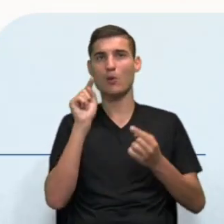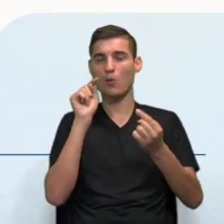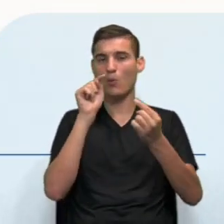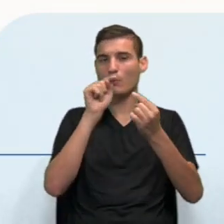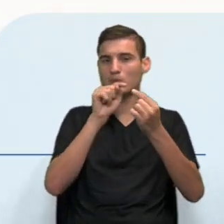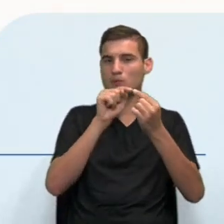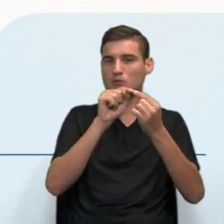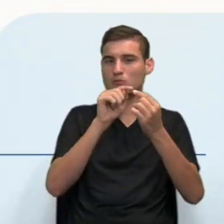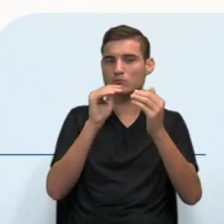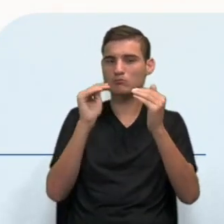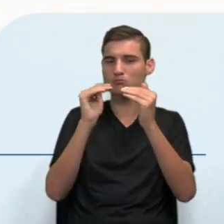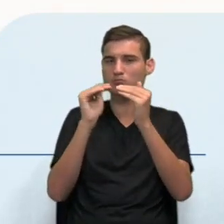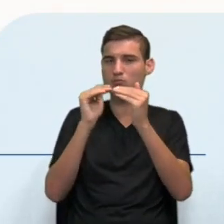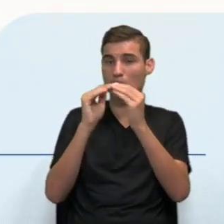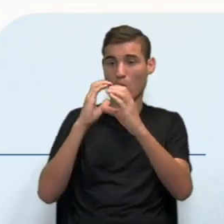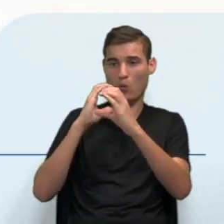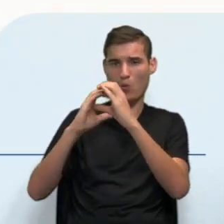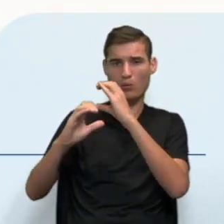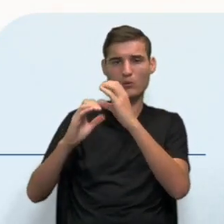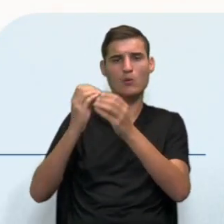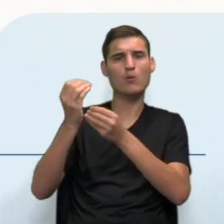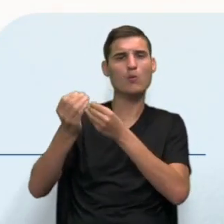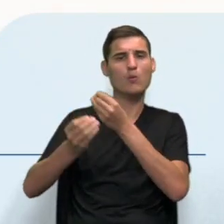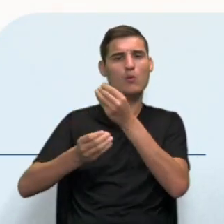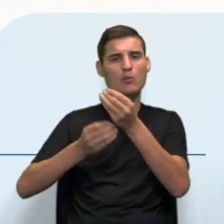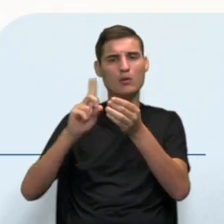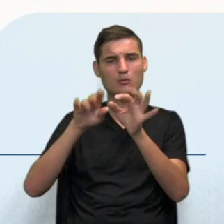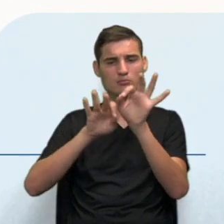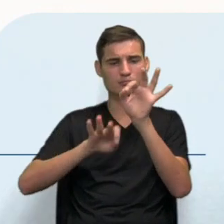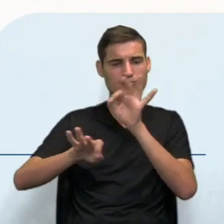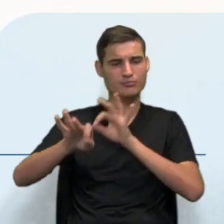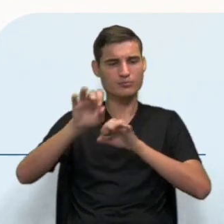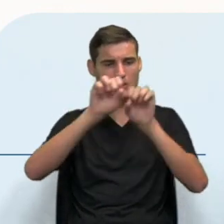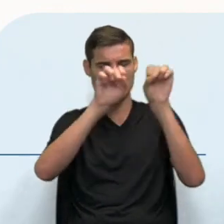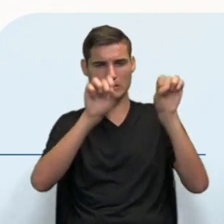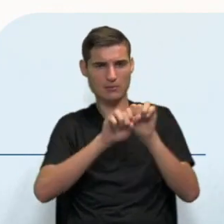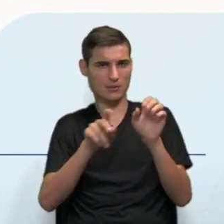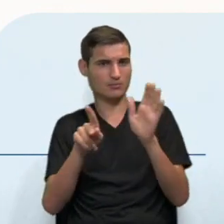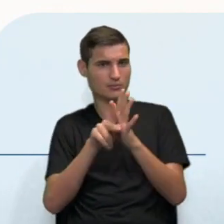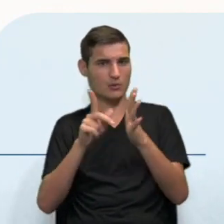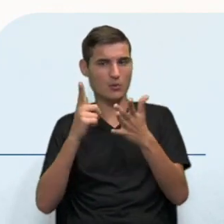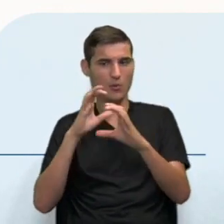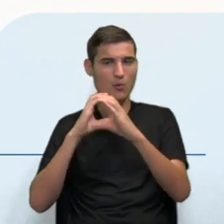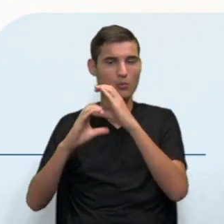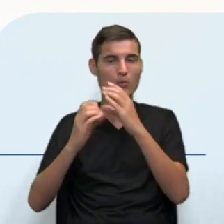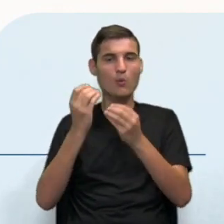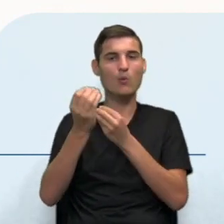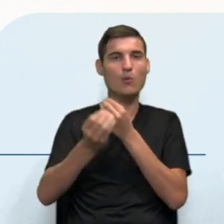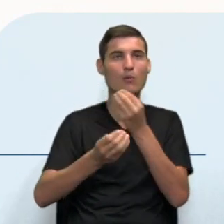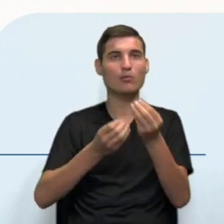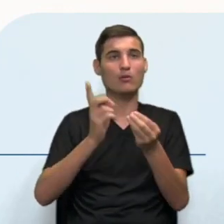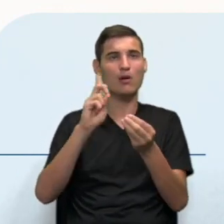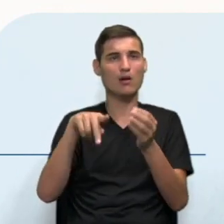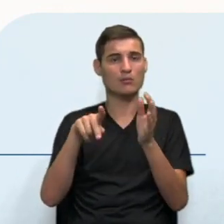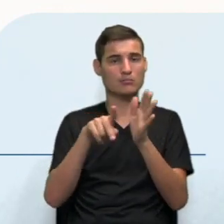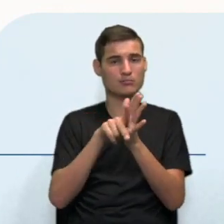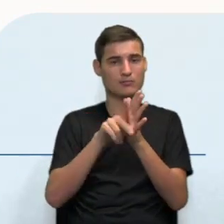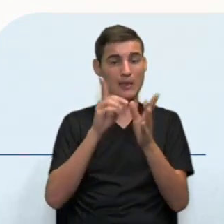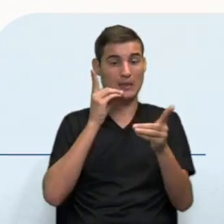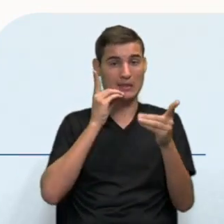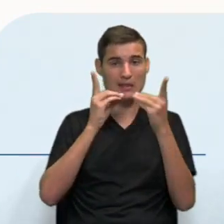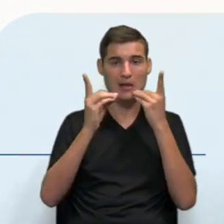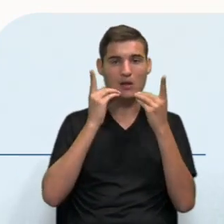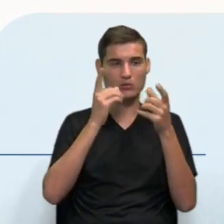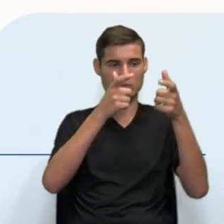do sistema de comunicação. Então, quando eu tenho um sistema de comunicação, qual que é o objetivo principal? É transmitir dado de um